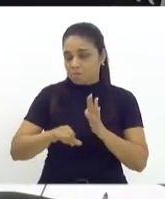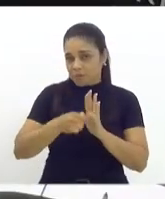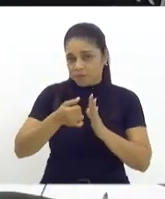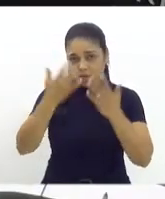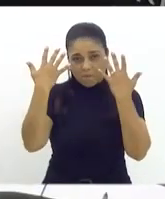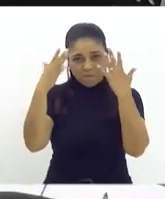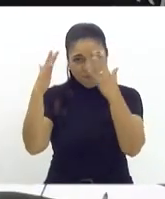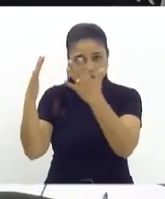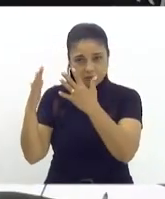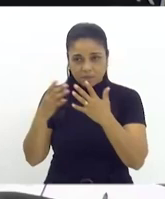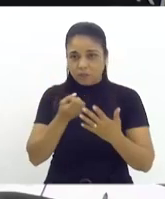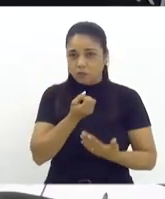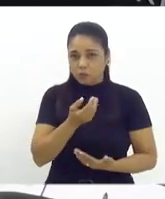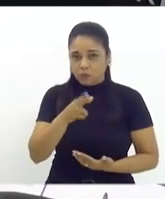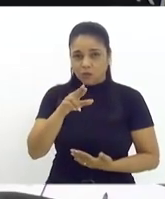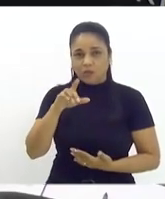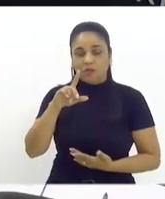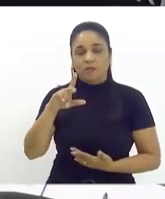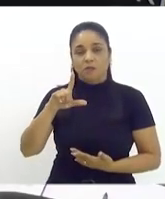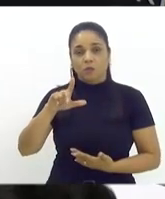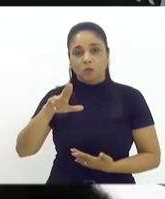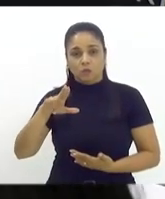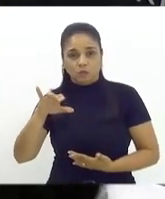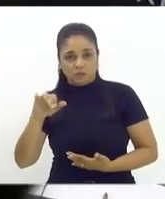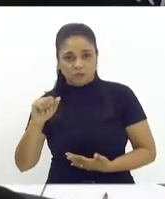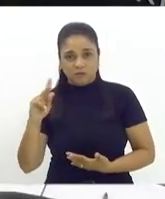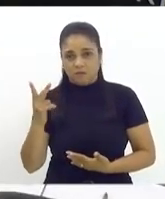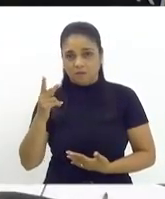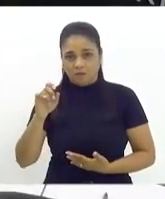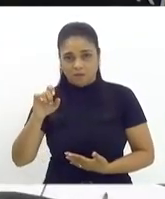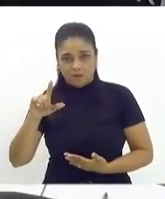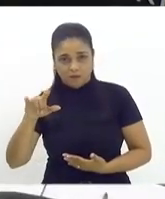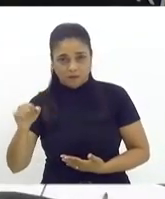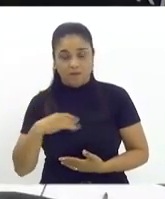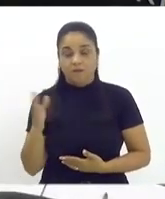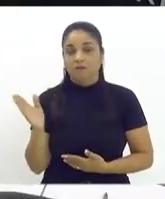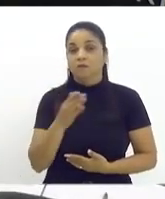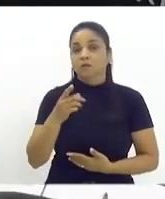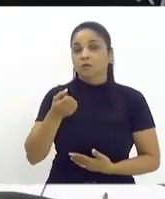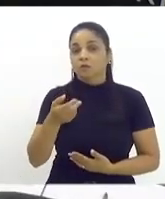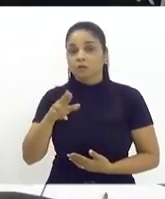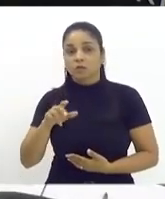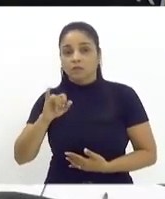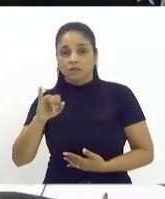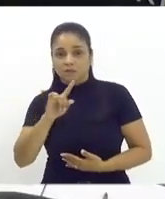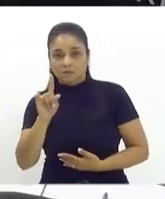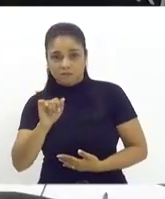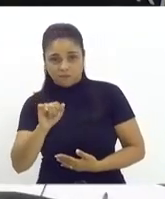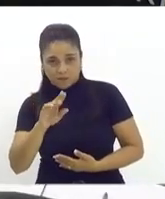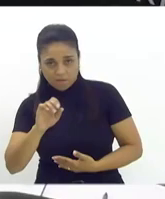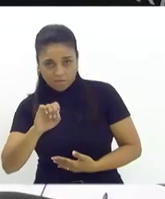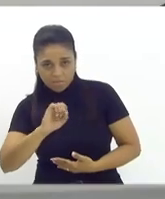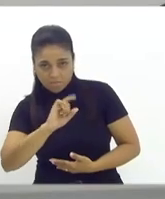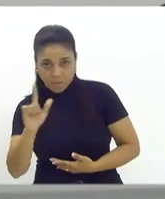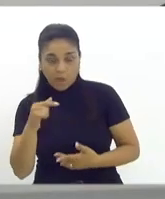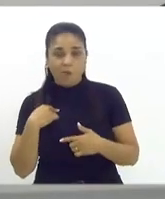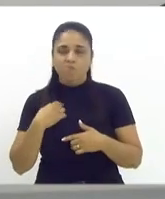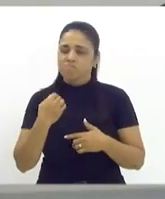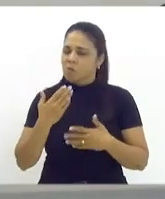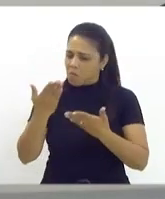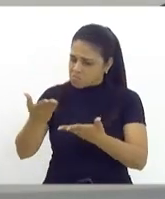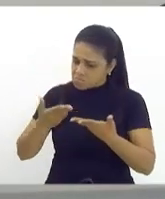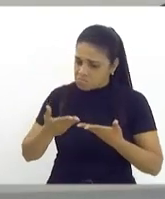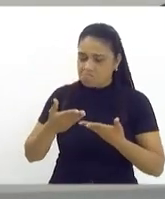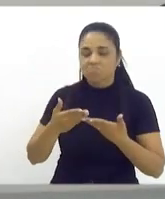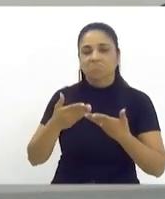tanta doutora Lúcia Helena quando Doutora Isabel e agradecer a presença de vocês nessa CPI tão importante